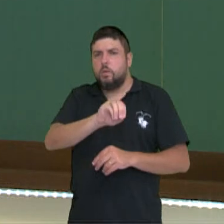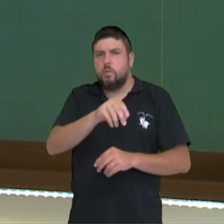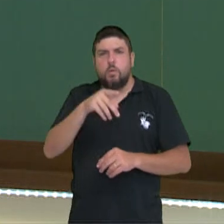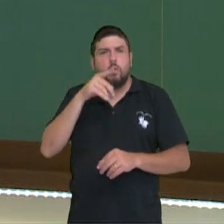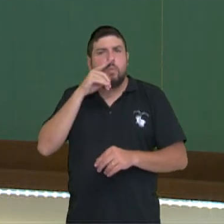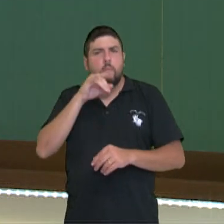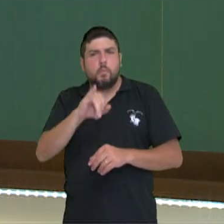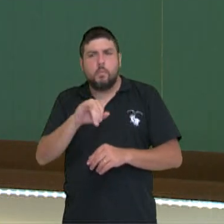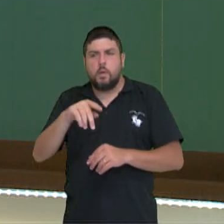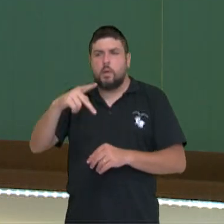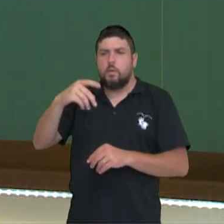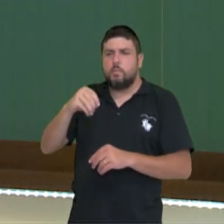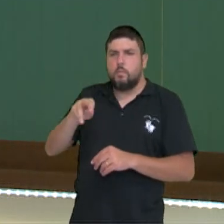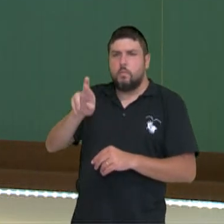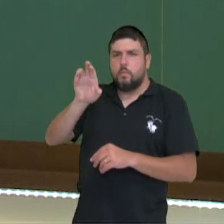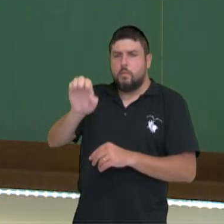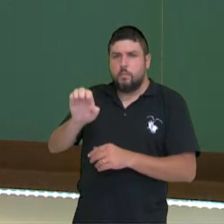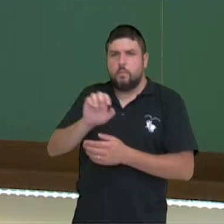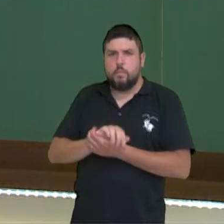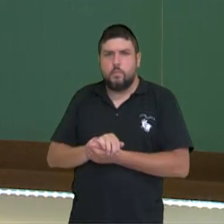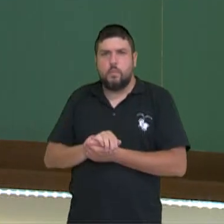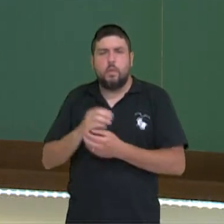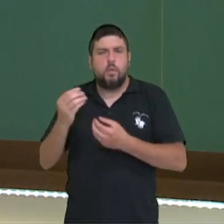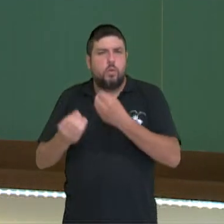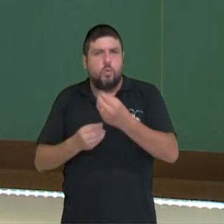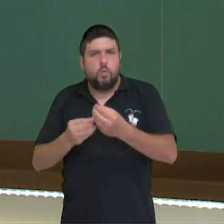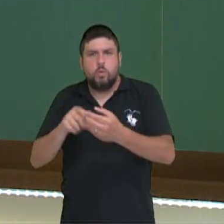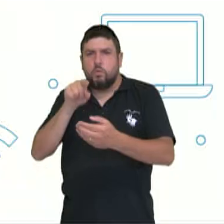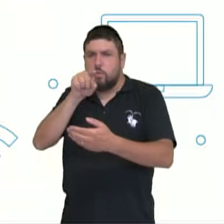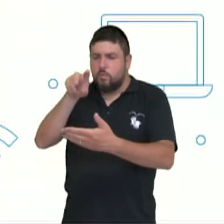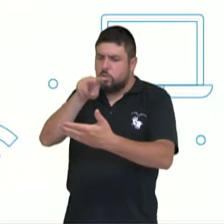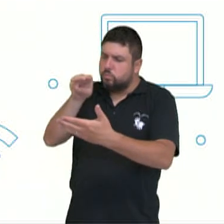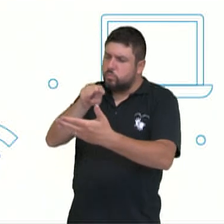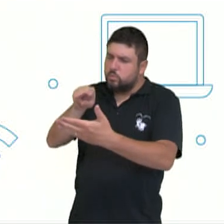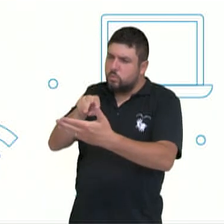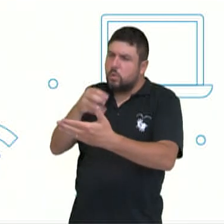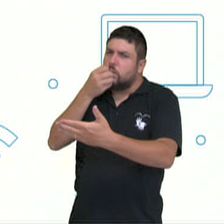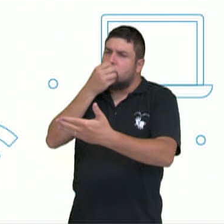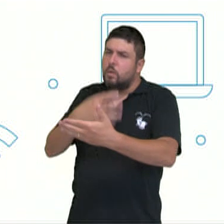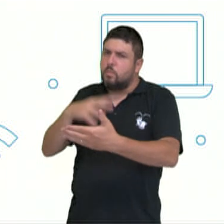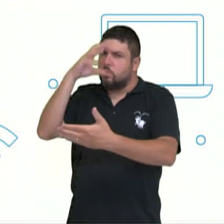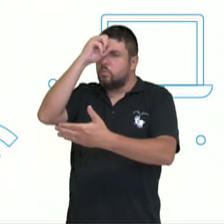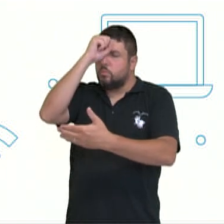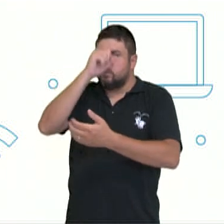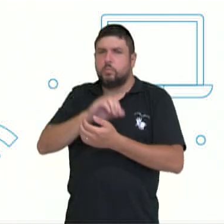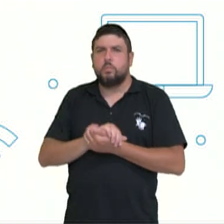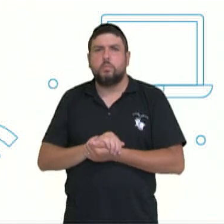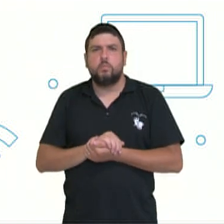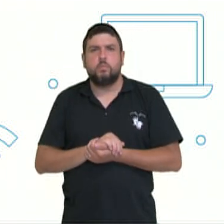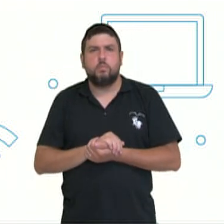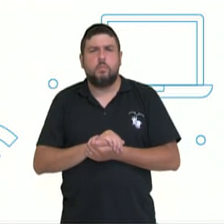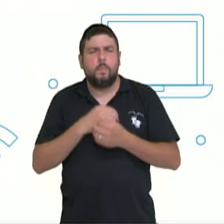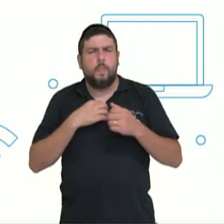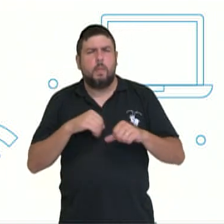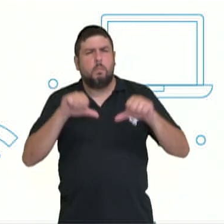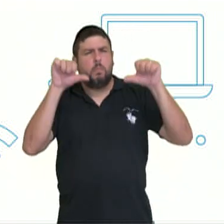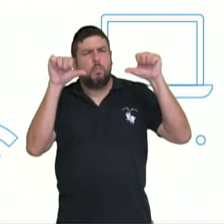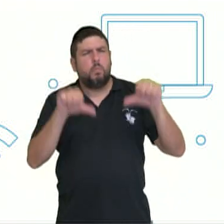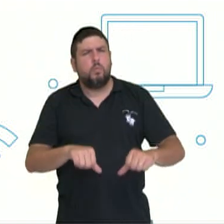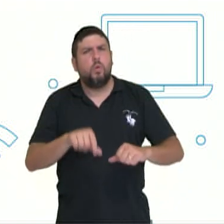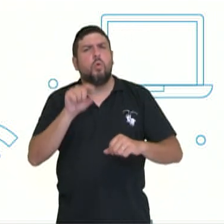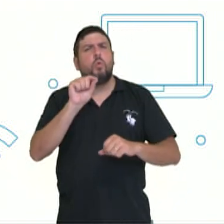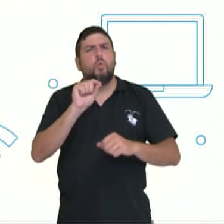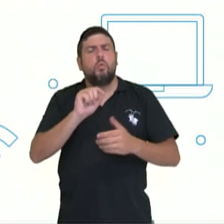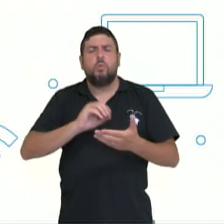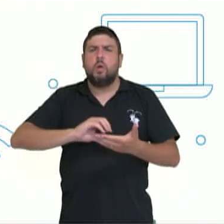trabalhar com o dinheiro para fazer ele trabalhar por você, tá? Então, o livro diz o seguinte: a verdadeira tragédia é a falta de instrução